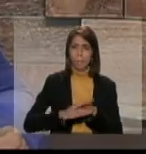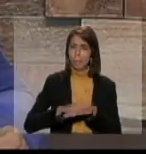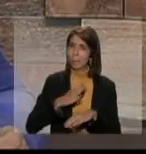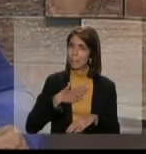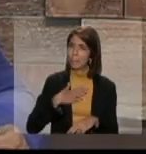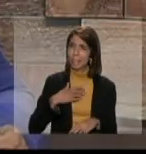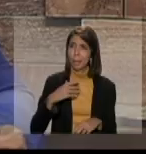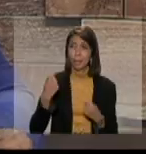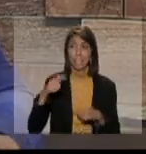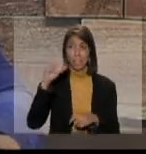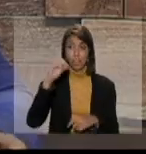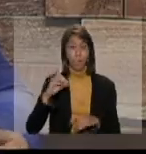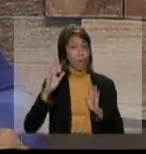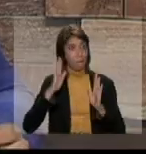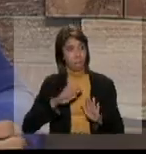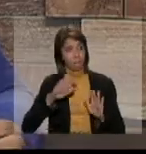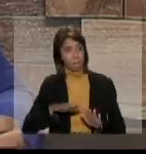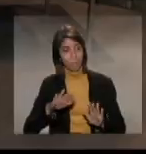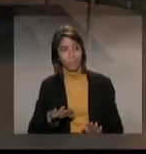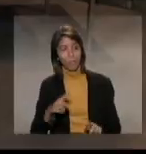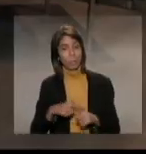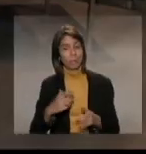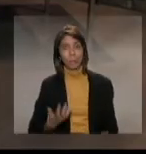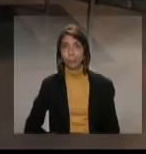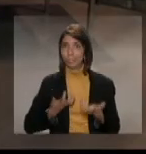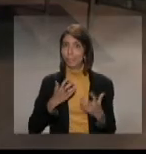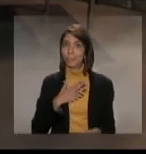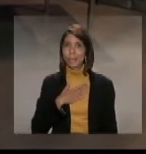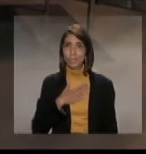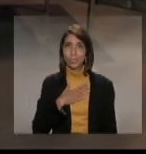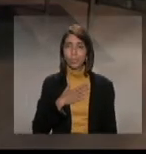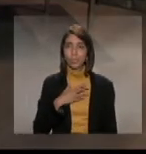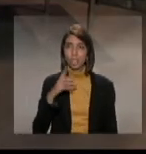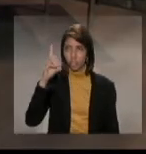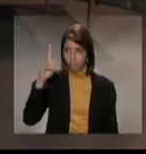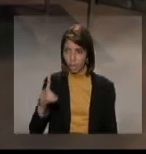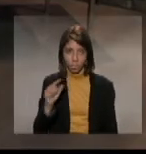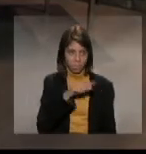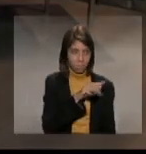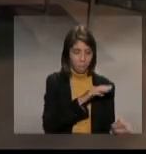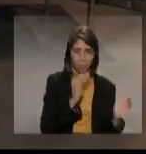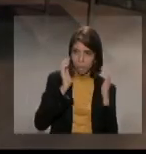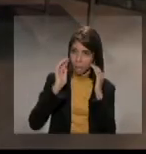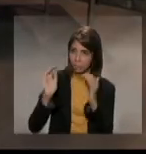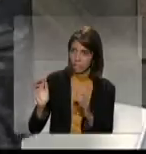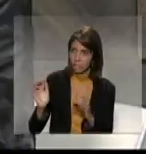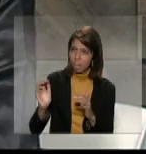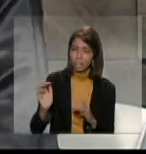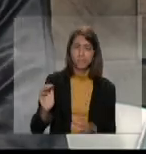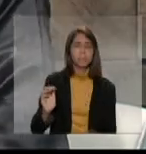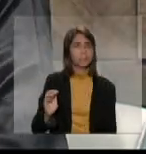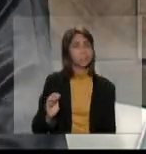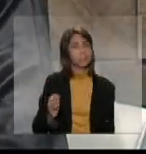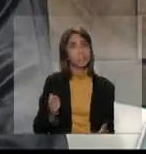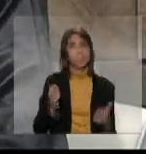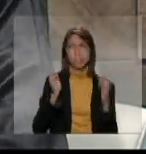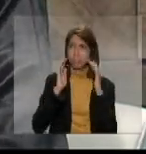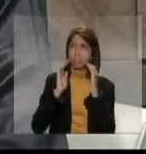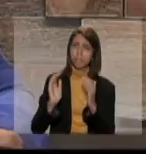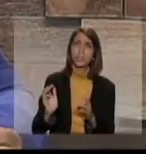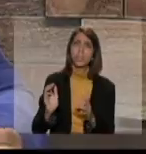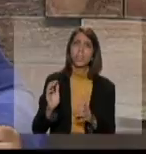muito pelo contrário acho que ele tem que baixar a bola muito motivada e vai ser obediente a eles a voz de seus diretores